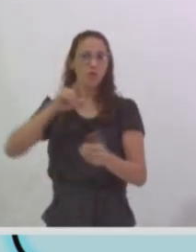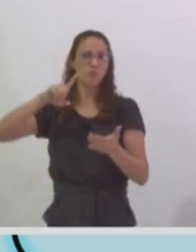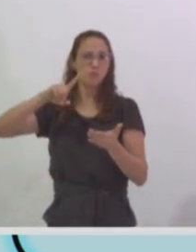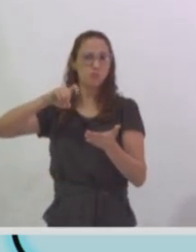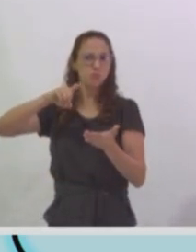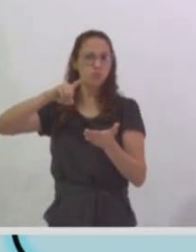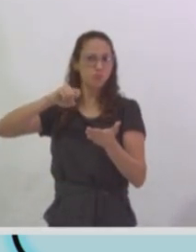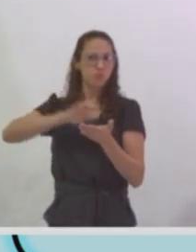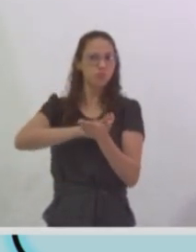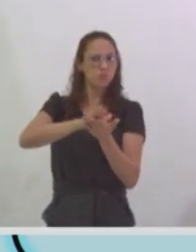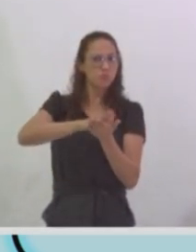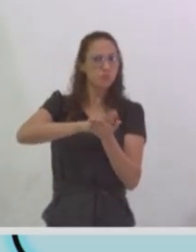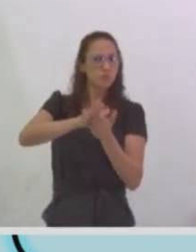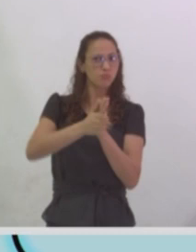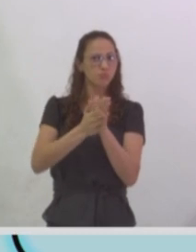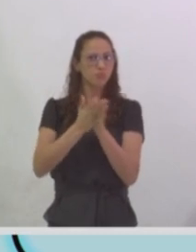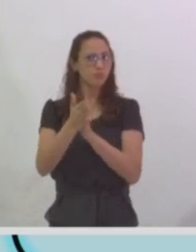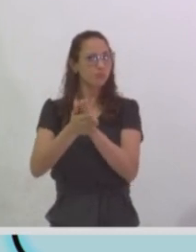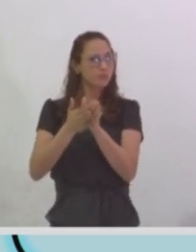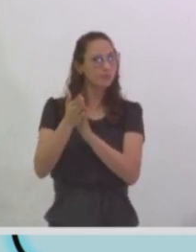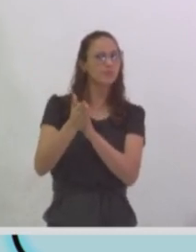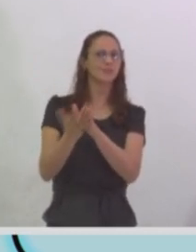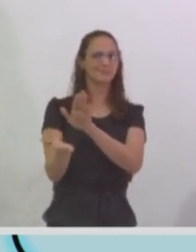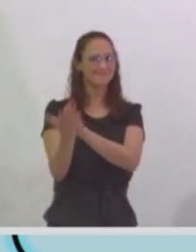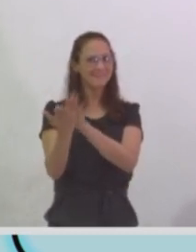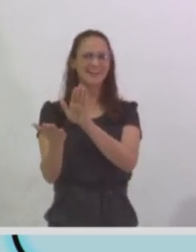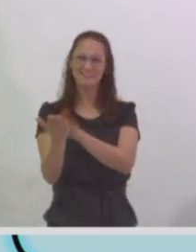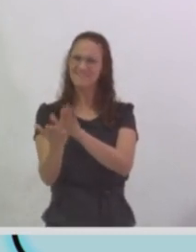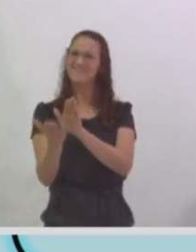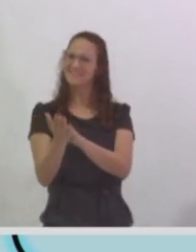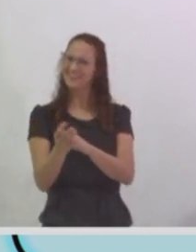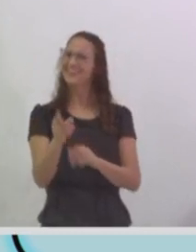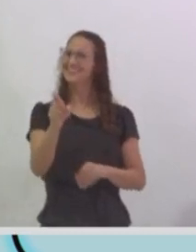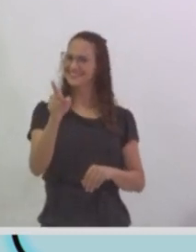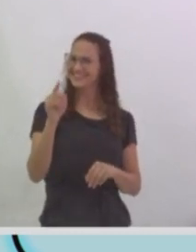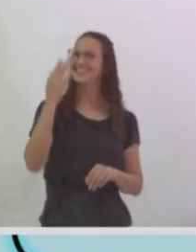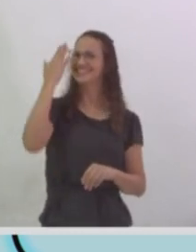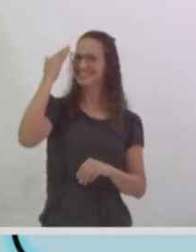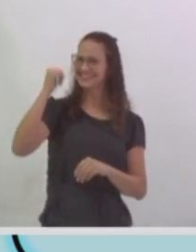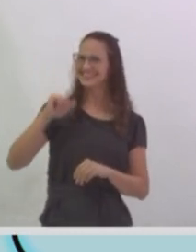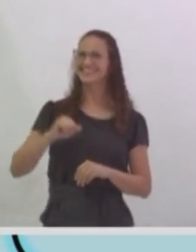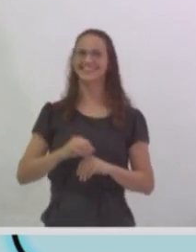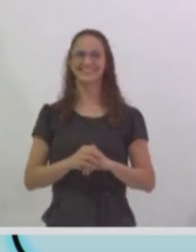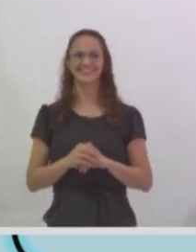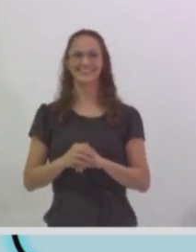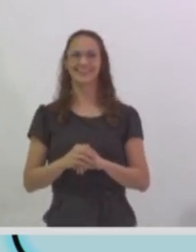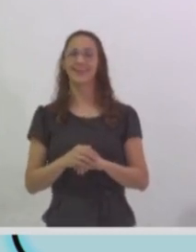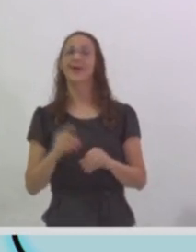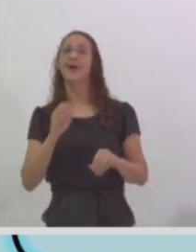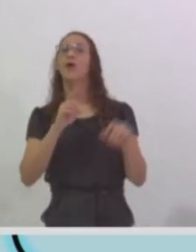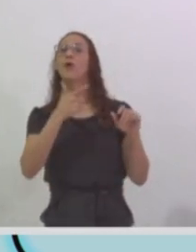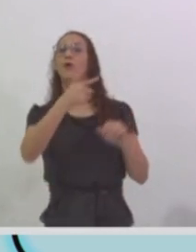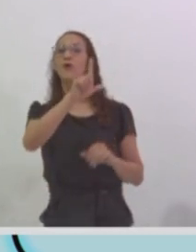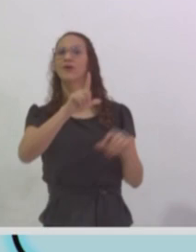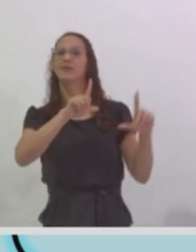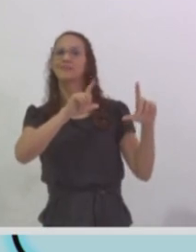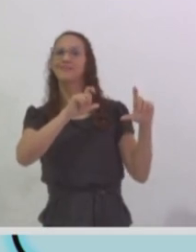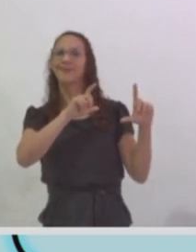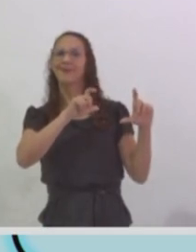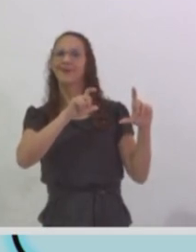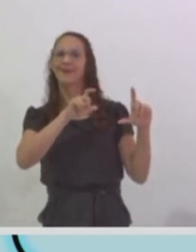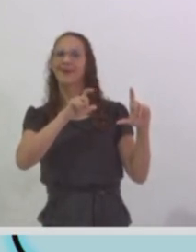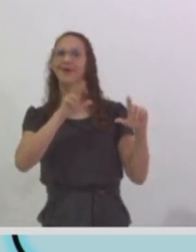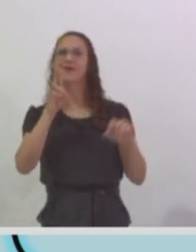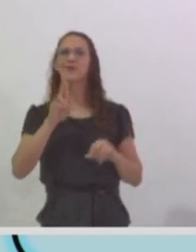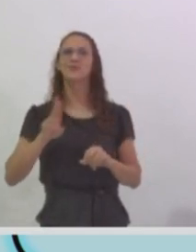mãos, parabéns, estou gostando de ver, vocês estão de parabéns. E agora, ó, essa aqui, use